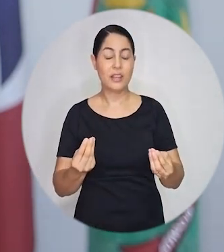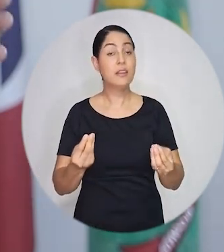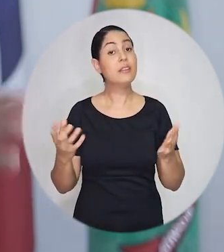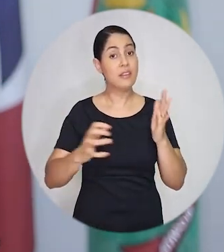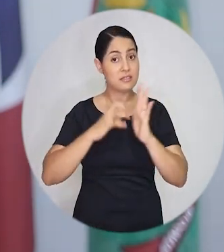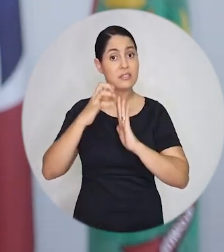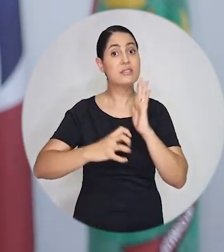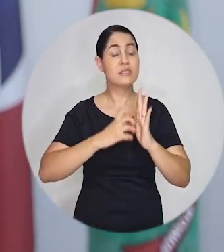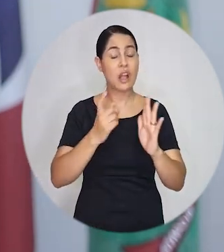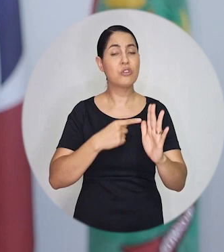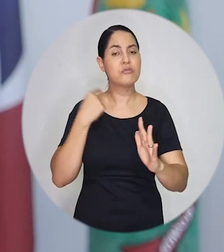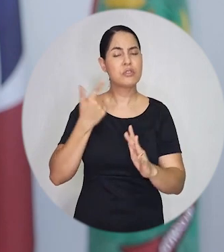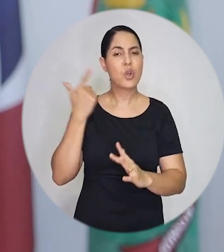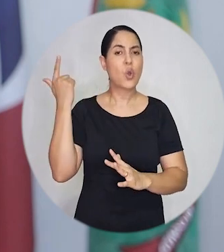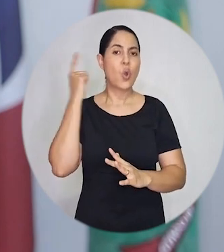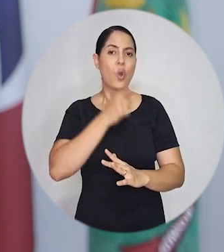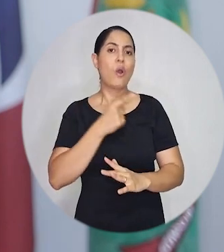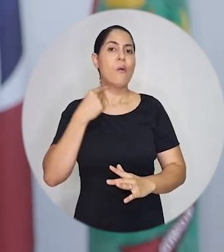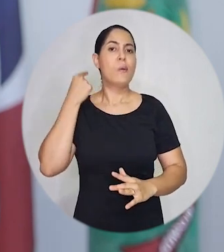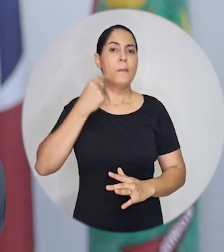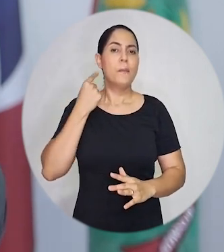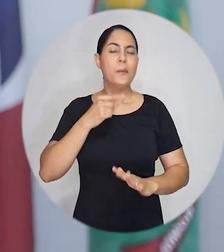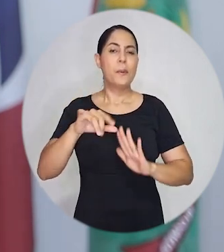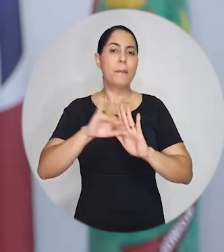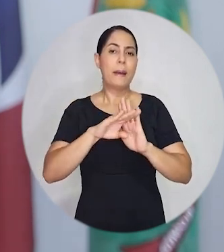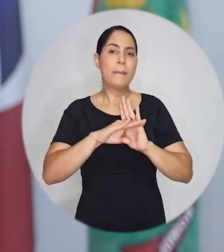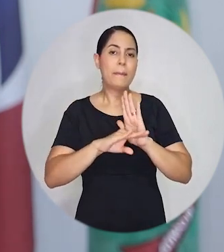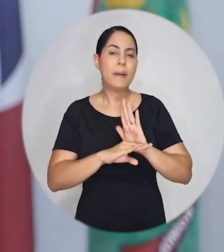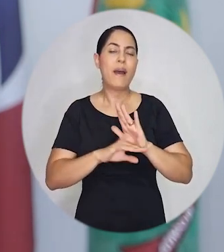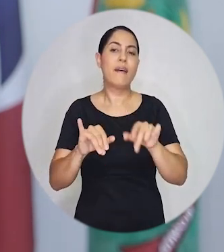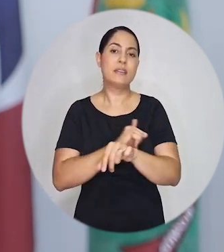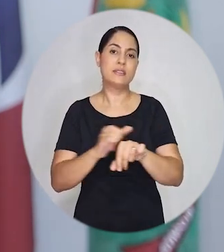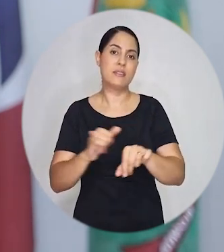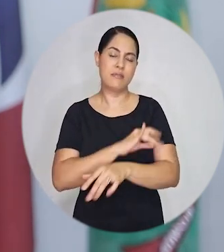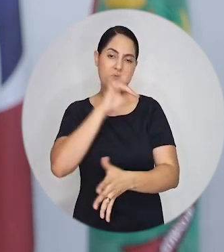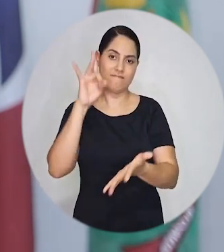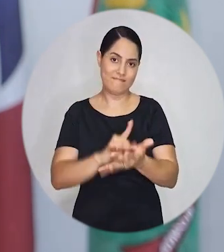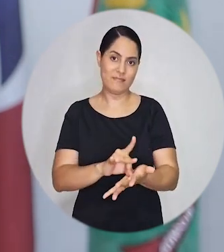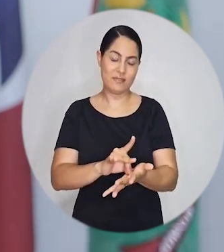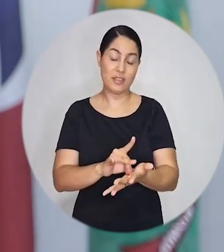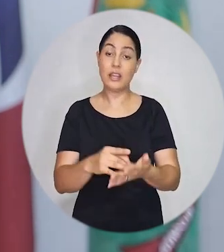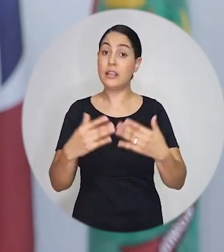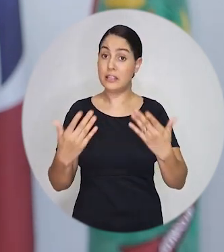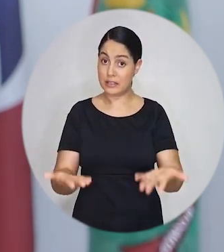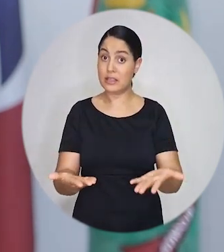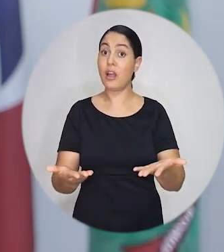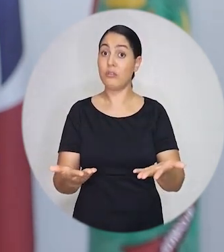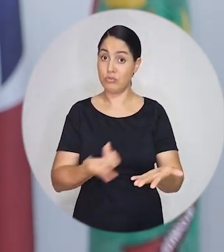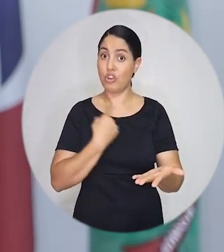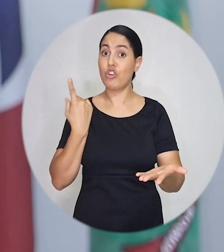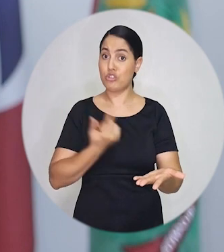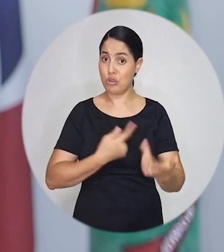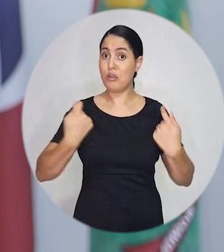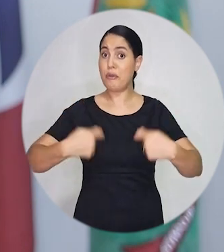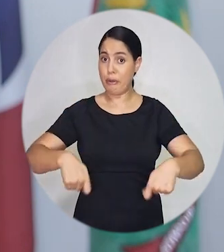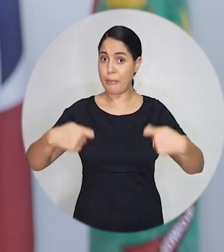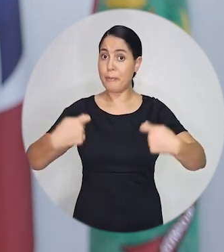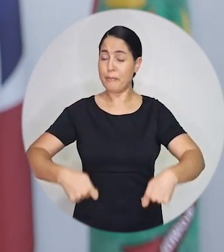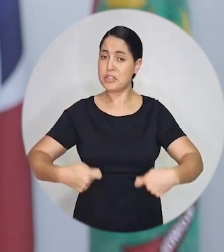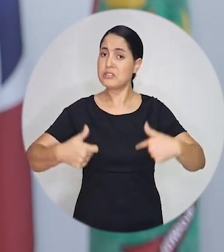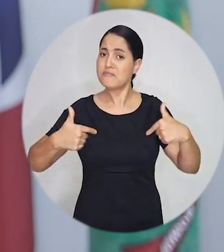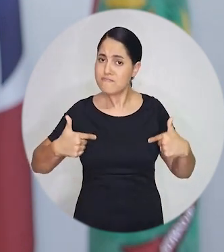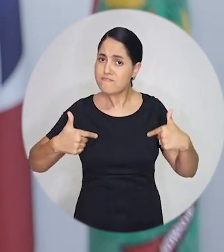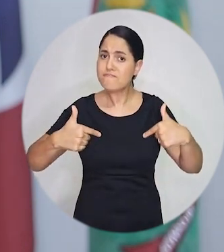forma, com estes dados, nós poderemos efetivar políticas de ordem mais eficientes. E por isso, para que